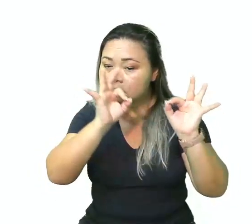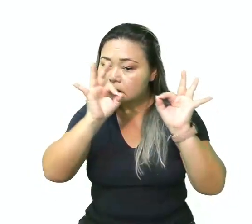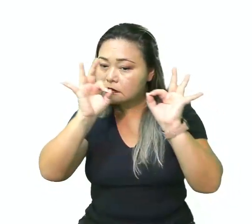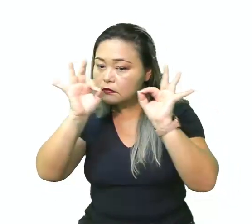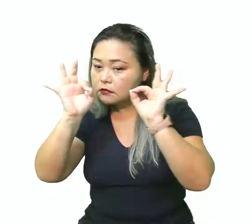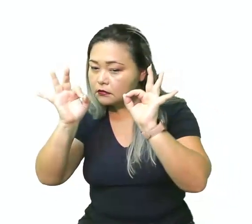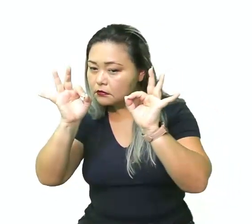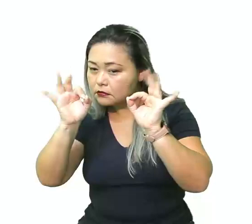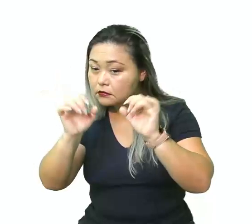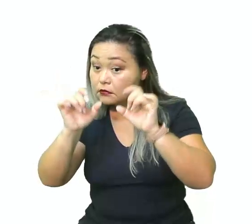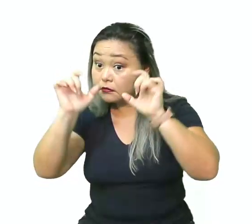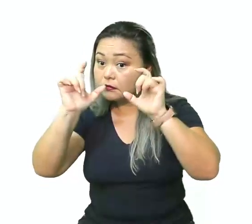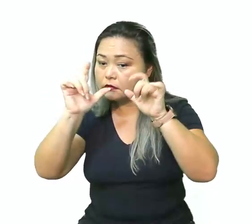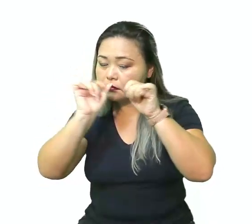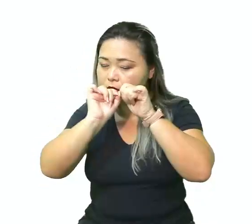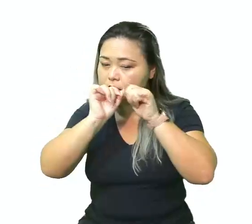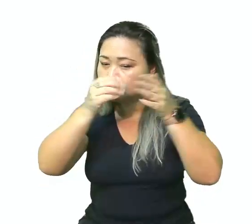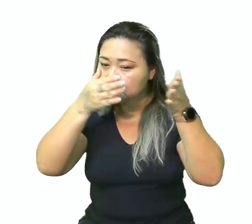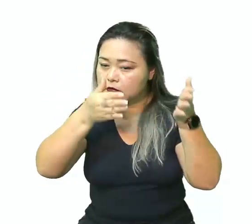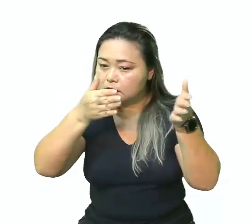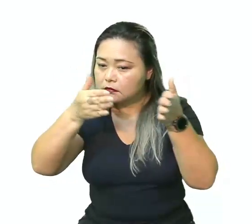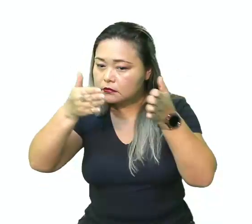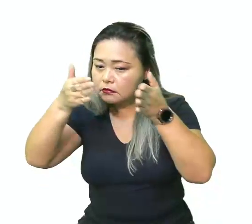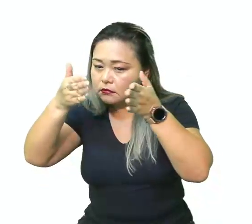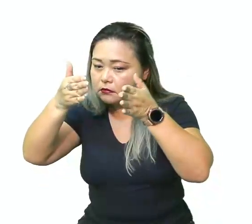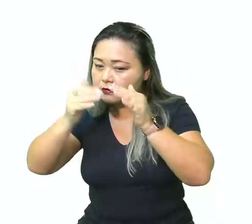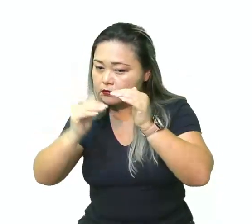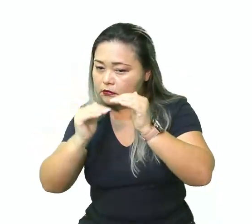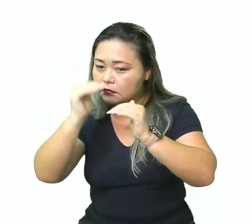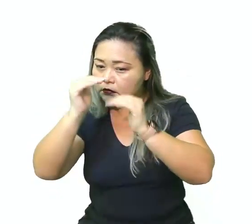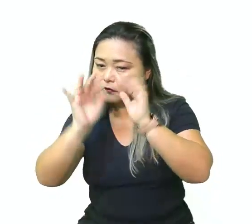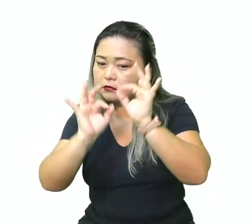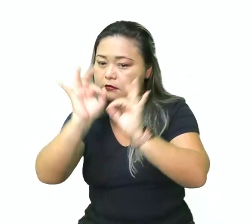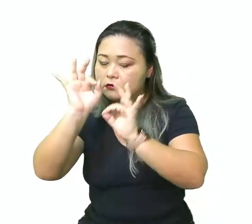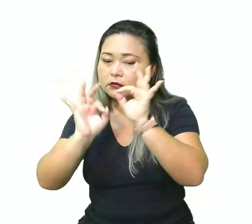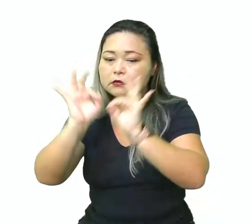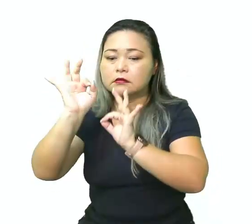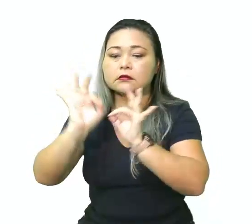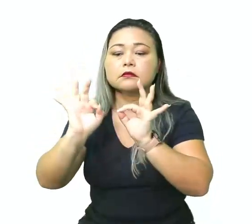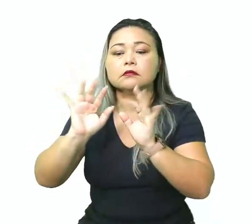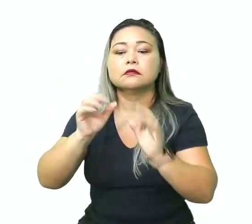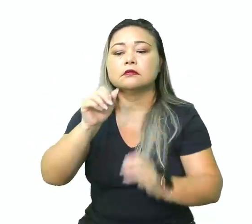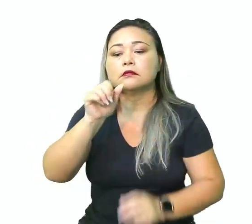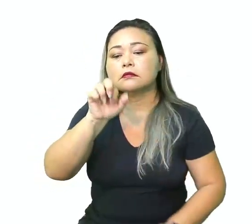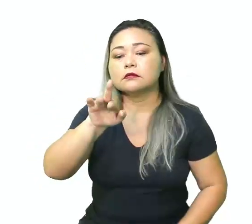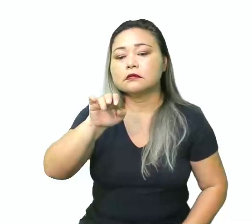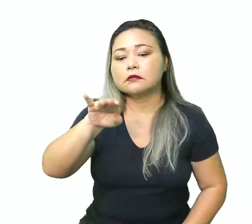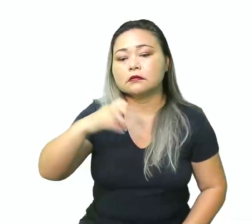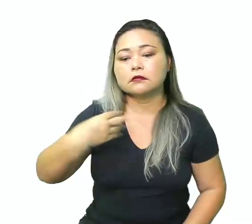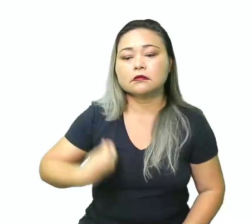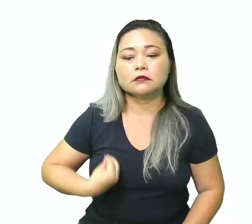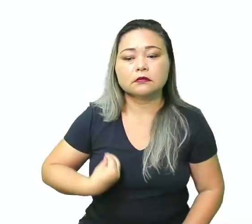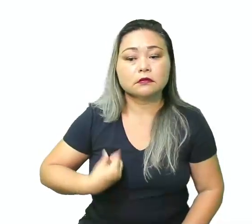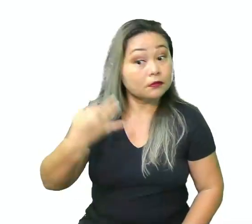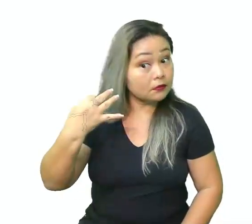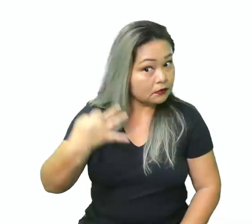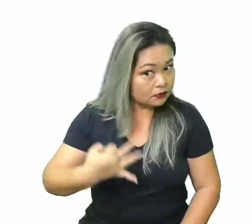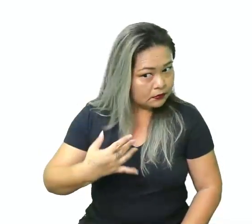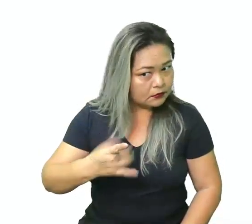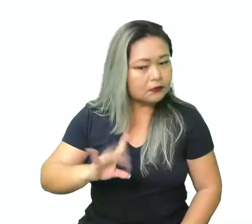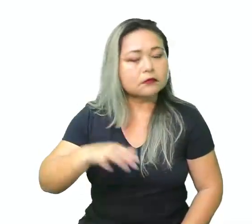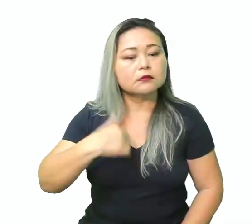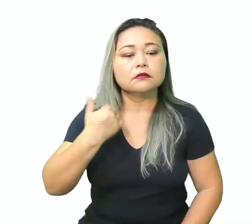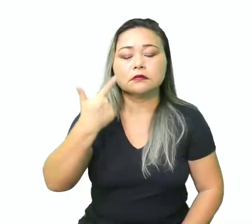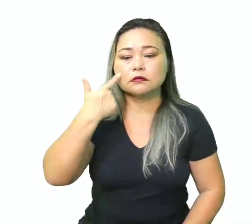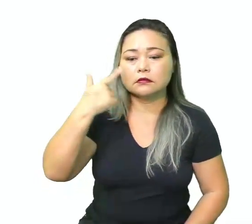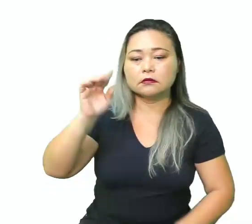e observa o passo a passo desses níveis de organização dos seres vivos, certo? Então, você já tem ali